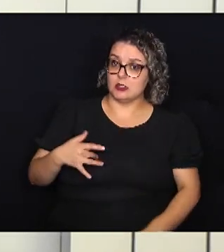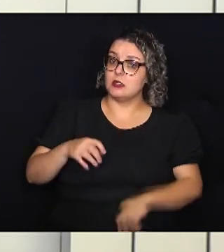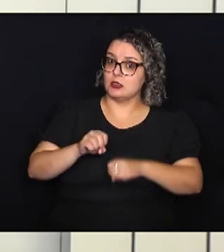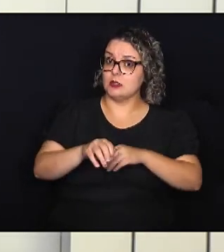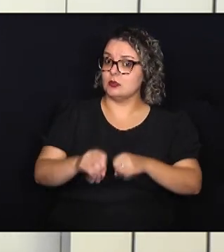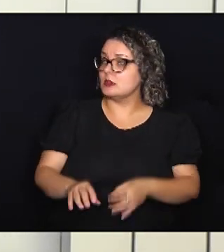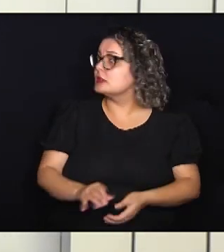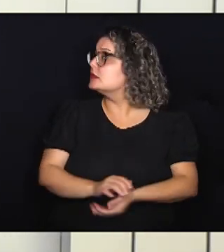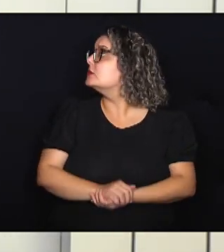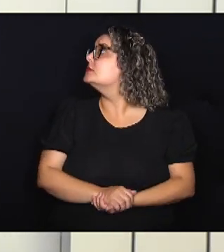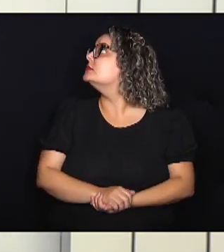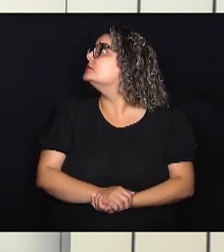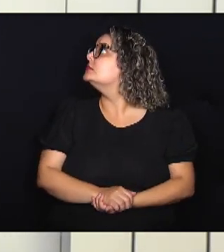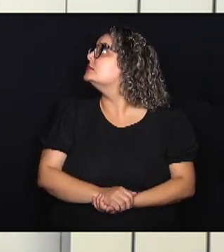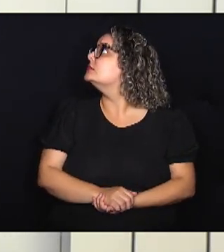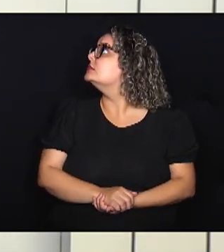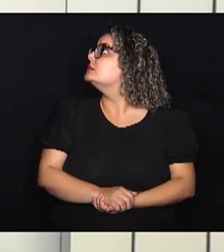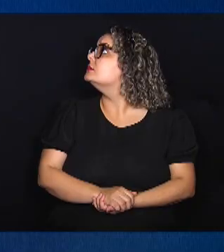educação.